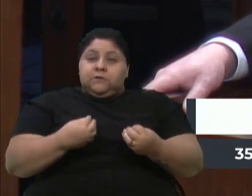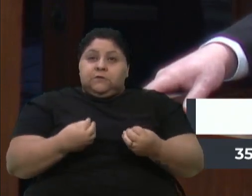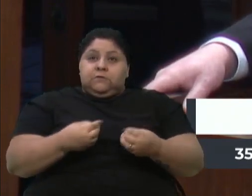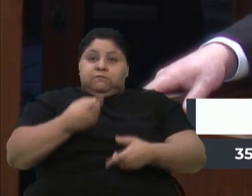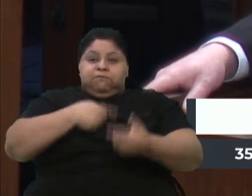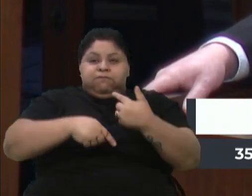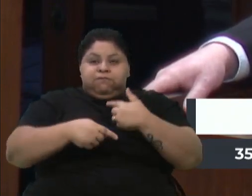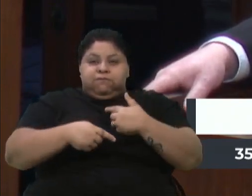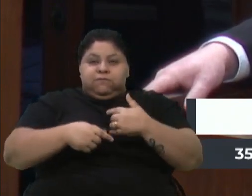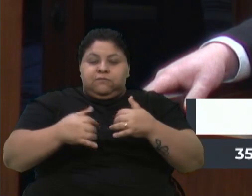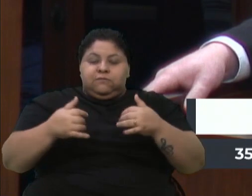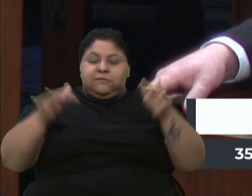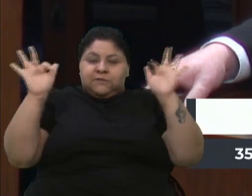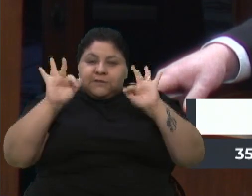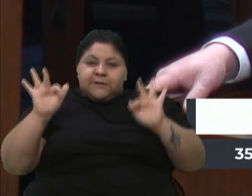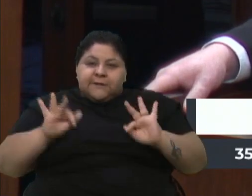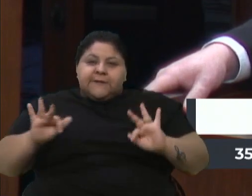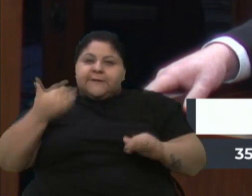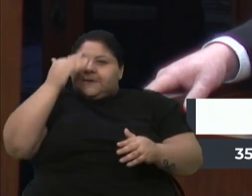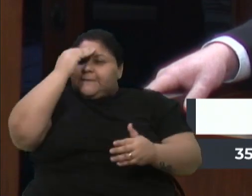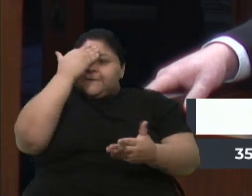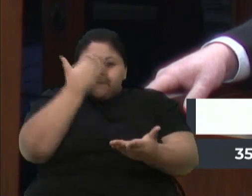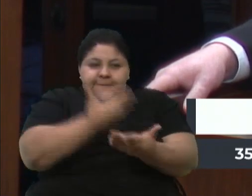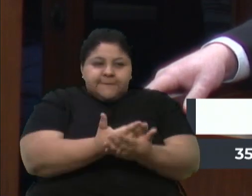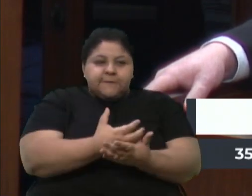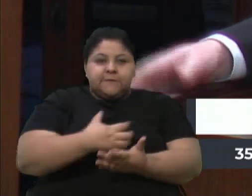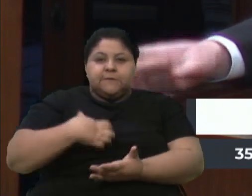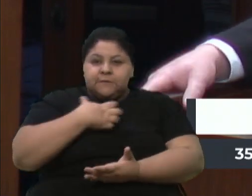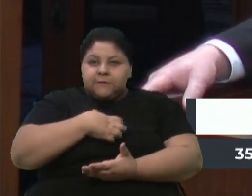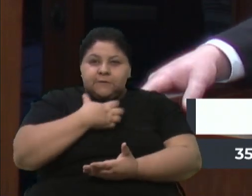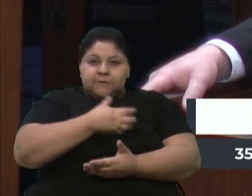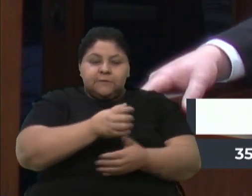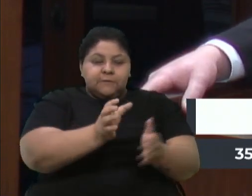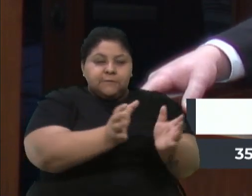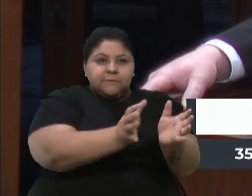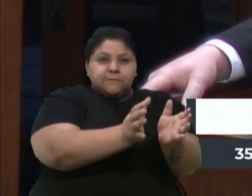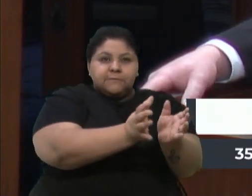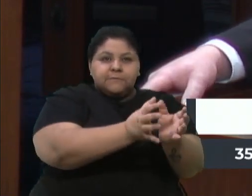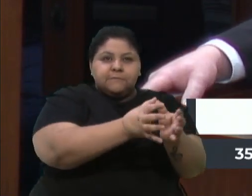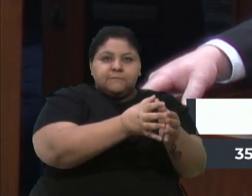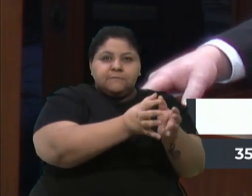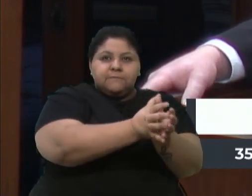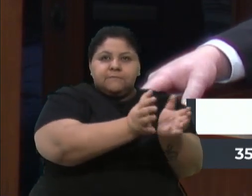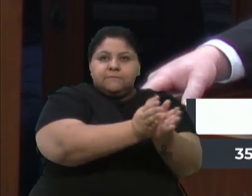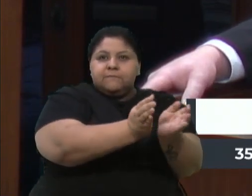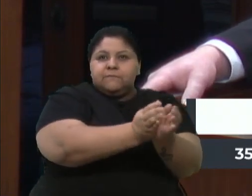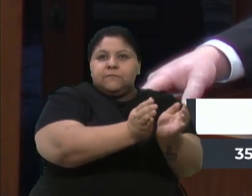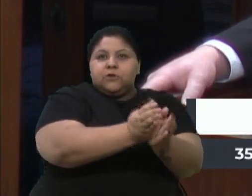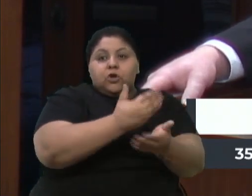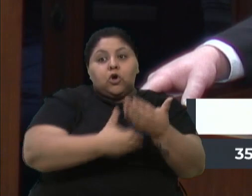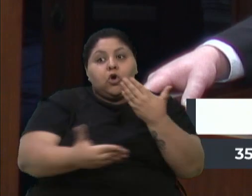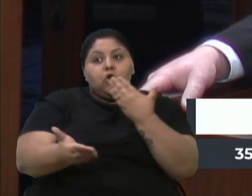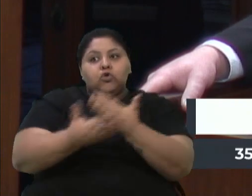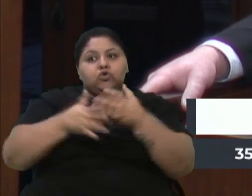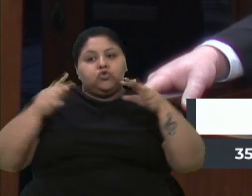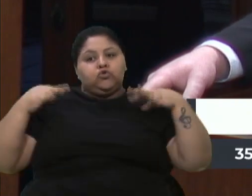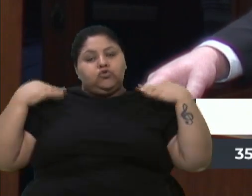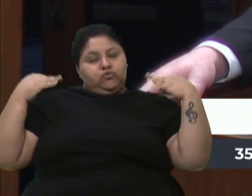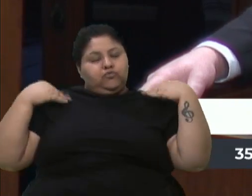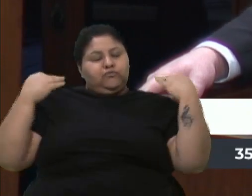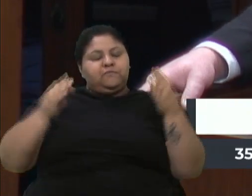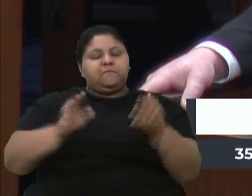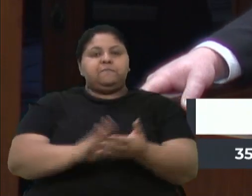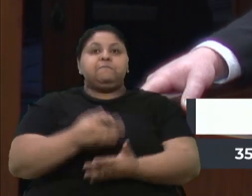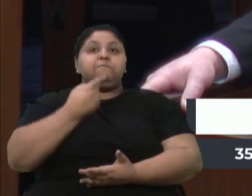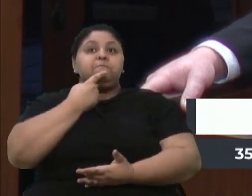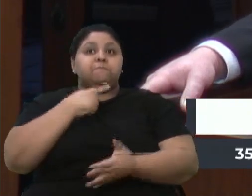muita confiança e de forma coletiva com todo o nosso trade turístico. Gostaria, antes de falar